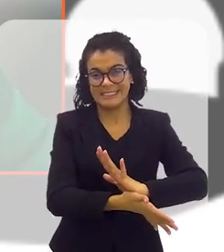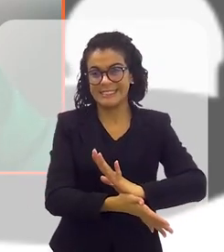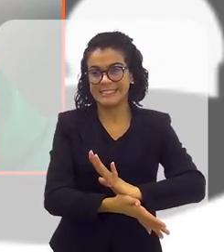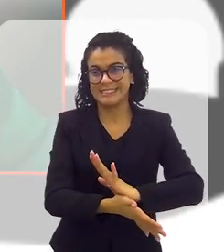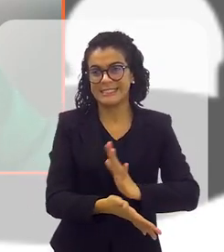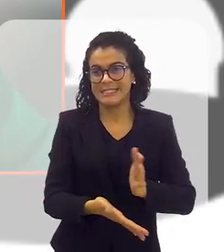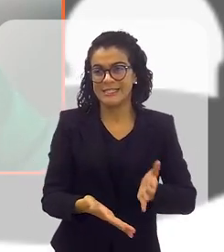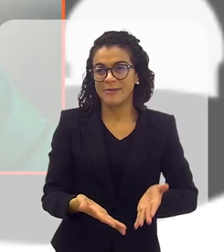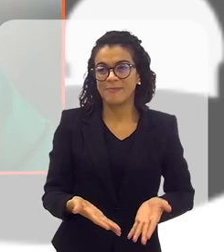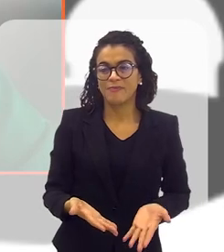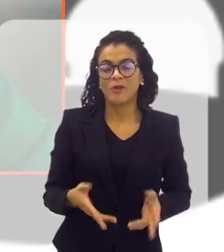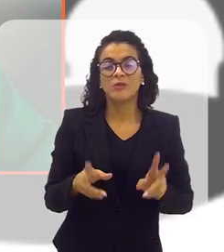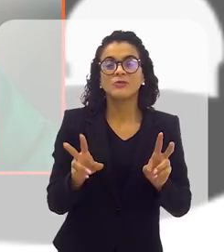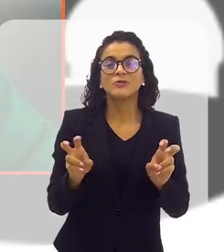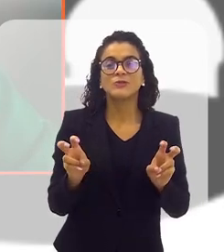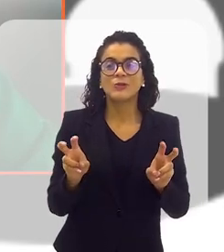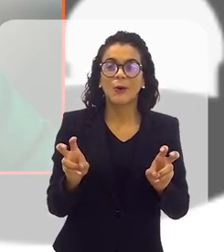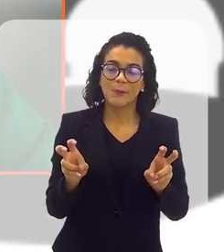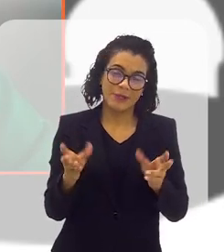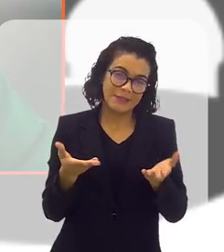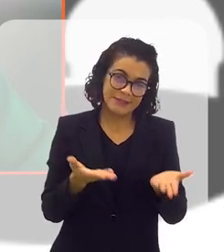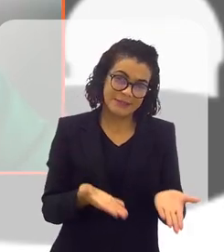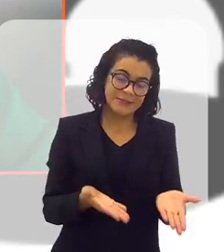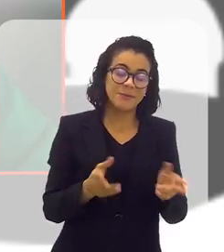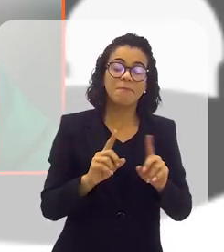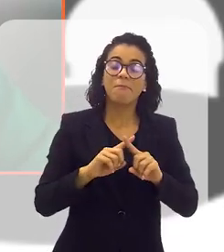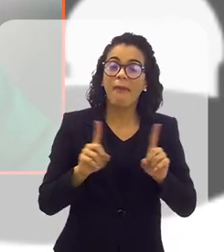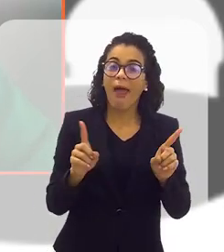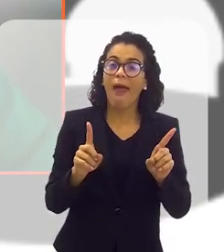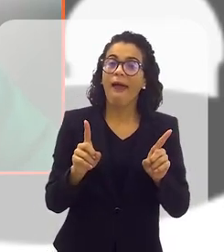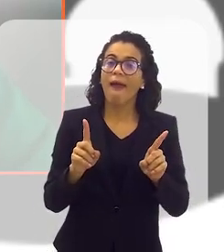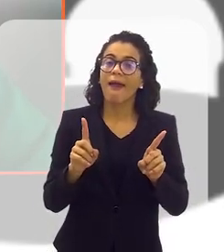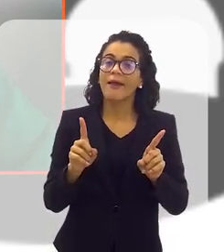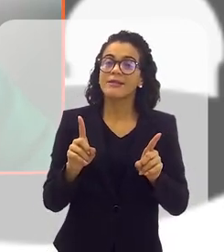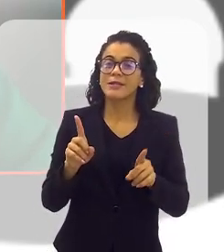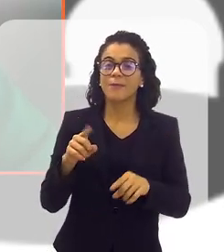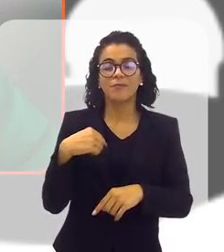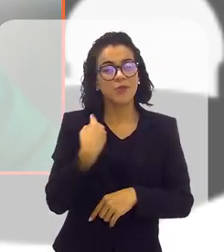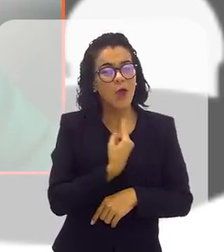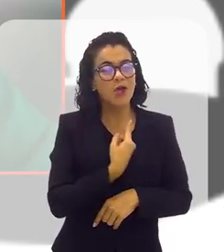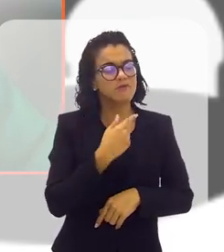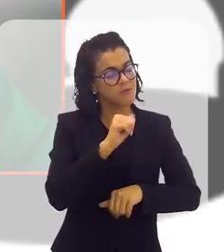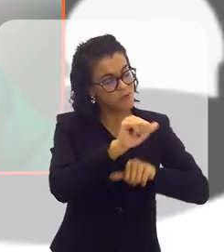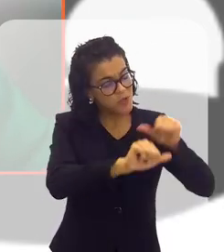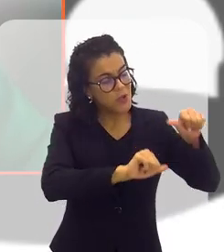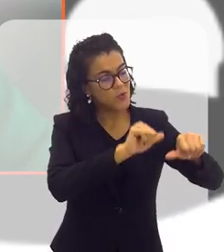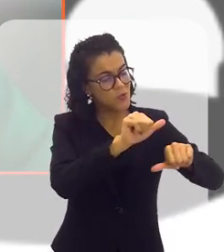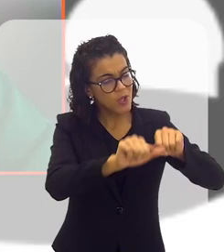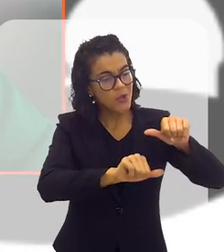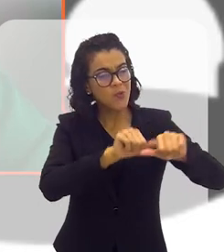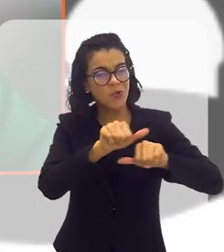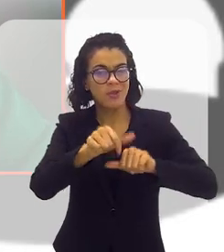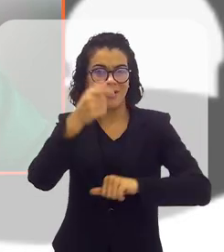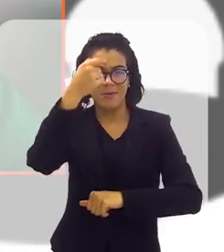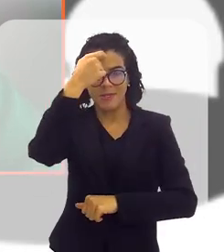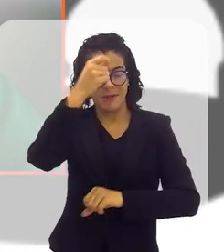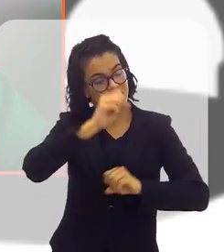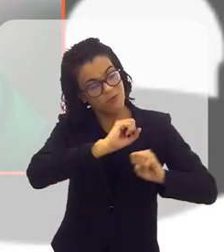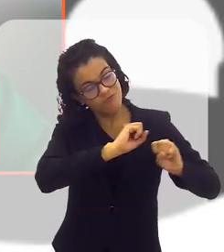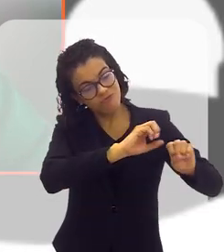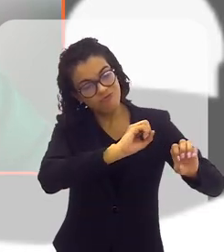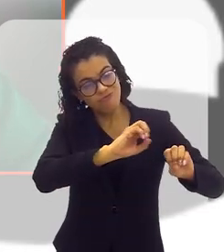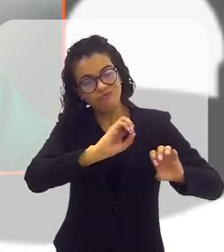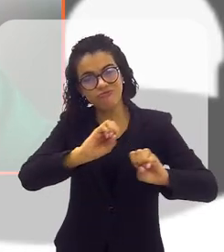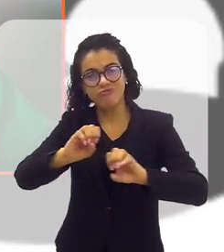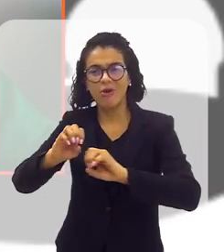preconceito, com relação a isso. Então, a gente vai mudando aí o pensamento e a cabeça